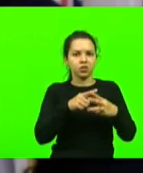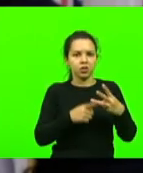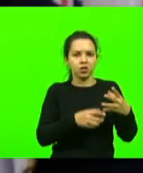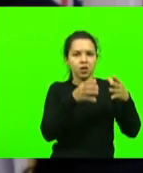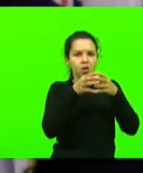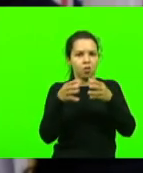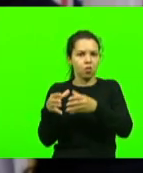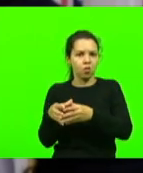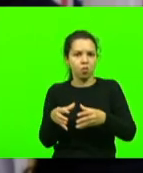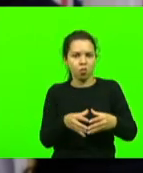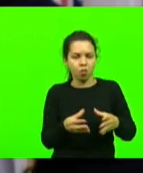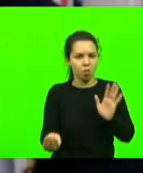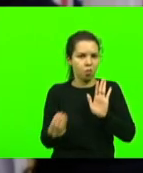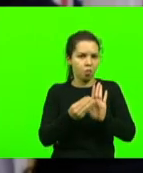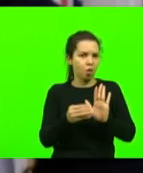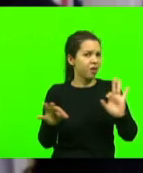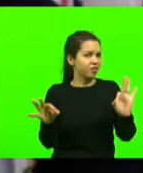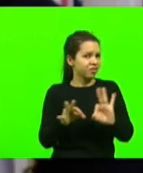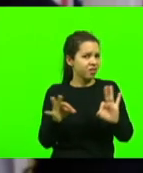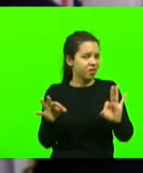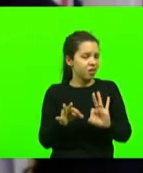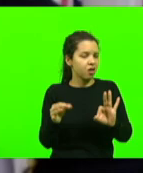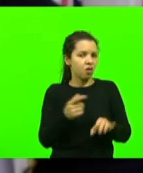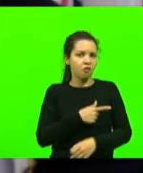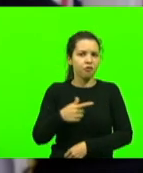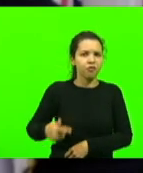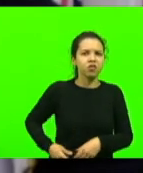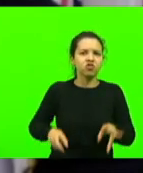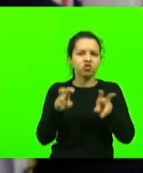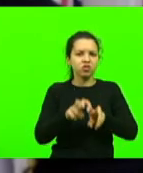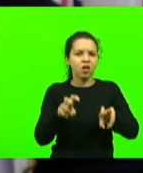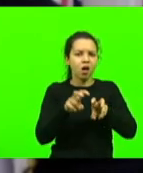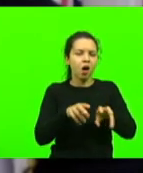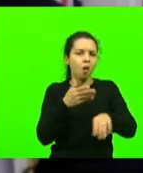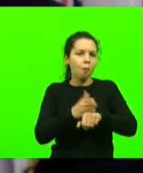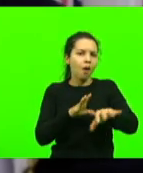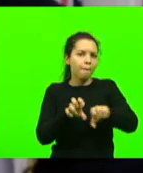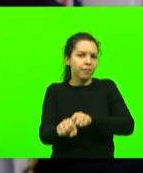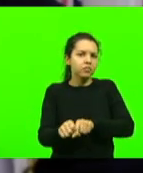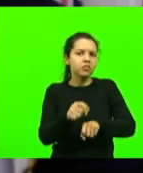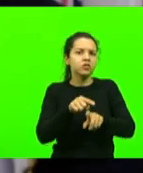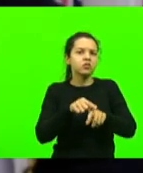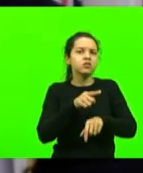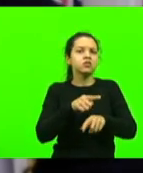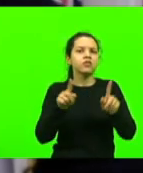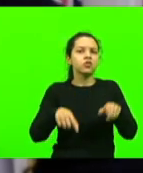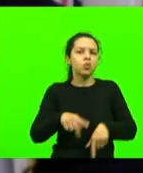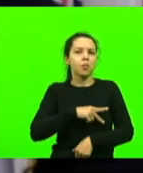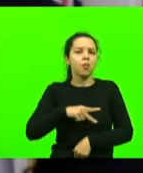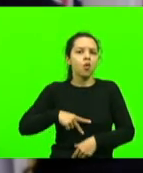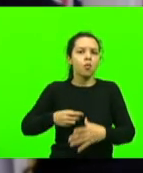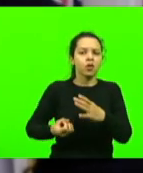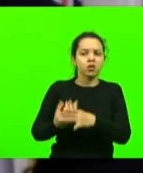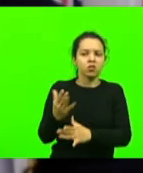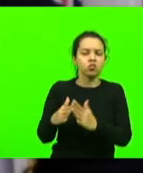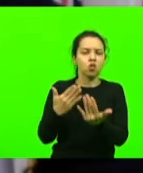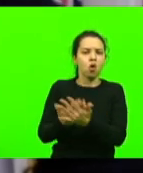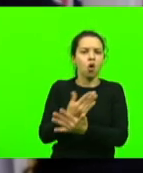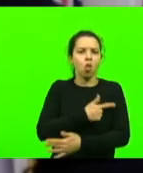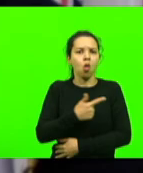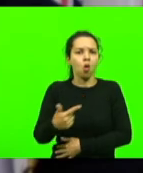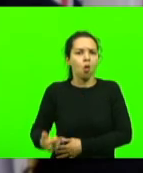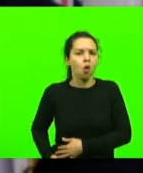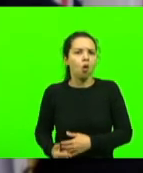pé que nada estabelece sobre o governo digital capacitação qualificação dos Servidores Públicos criação de escolas de governo e